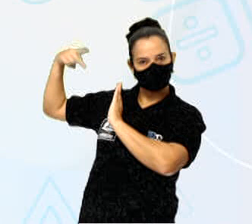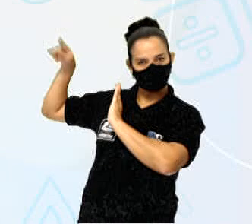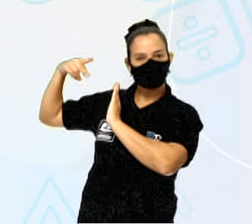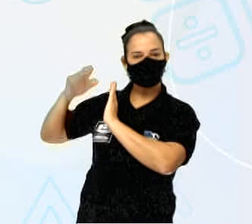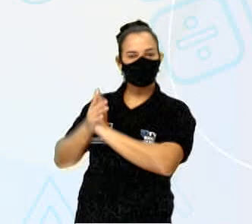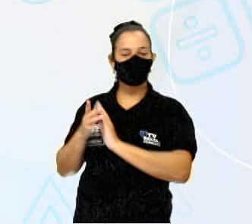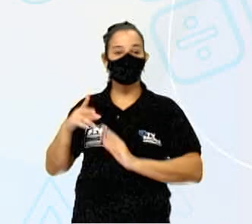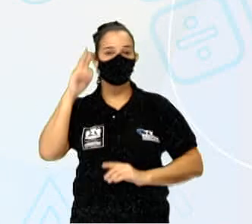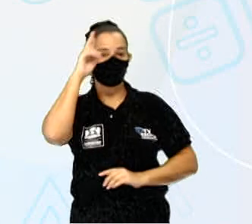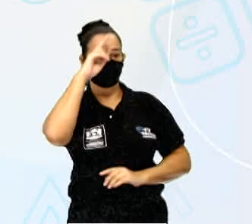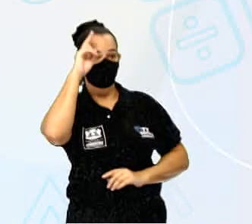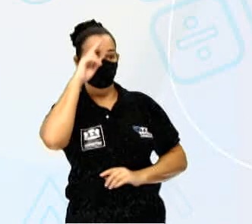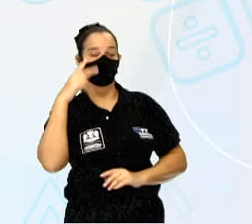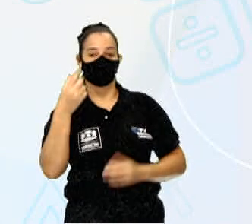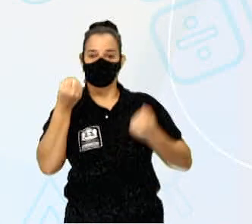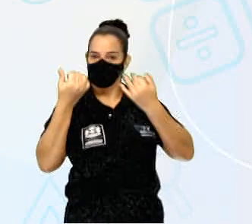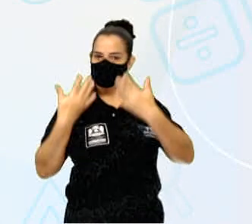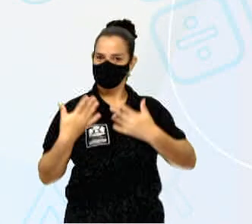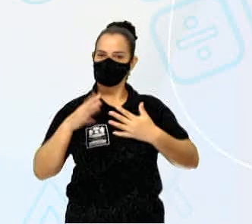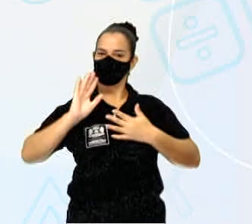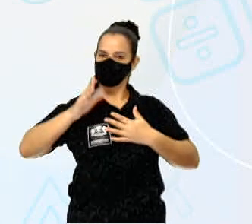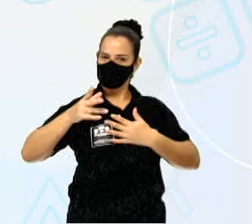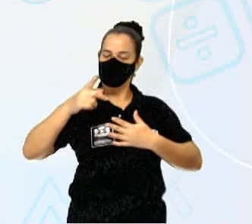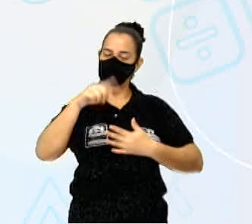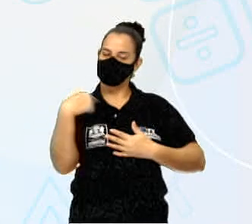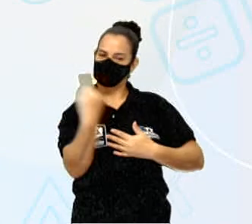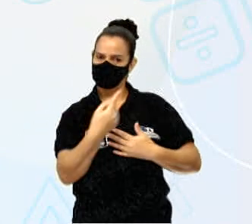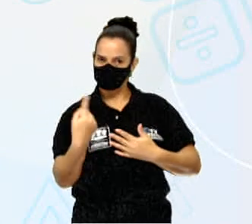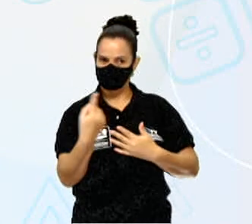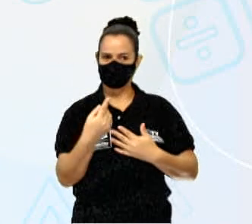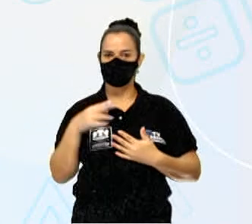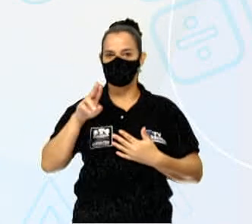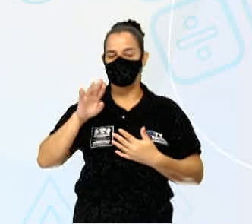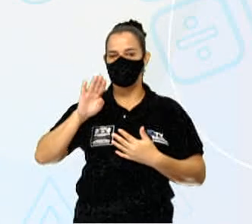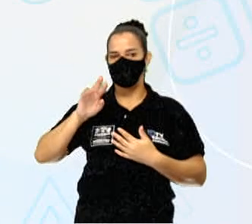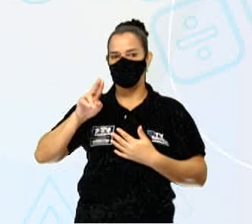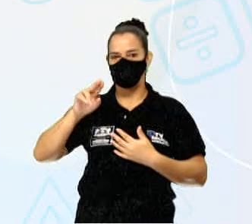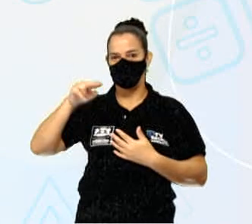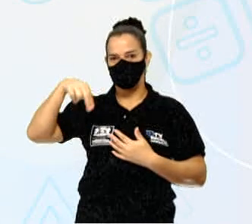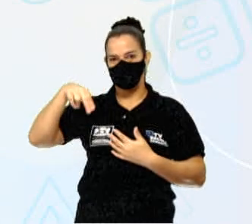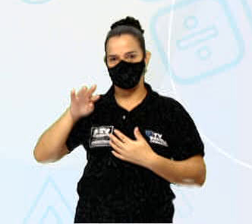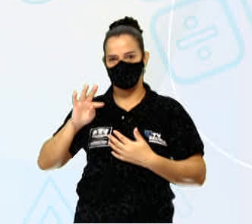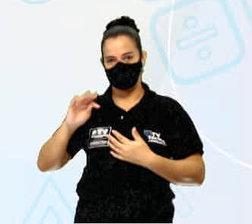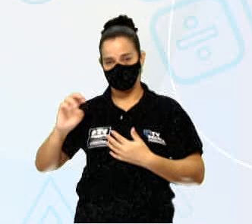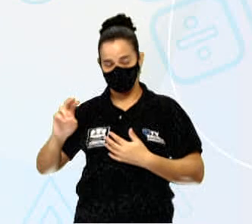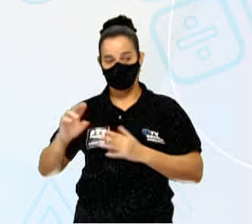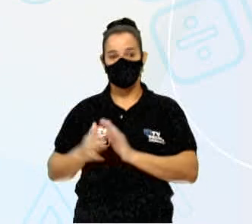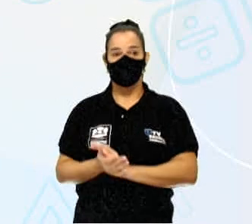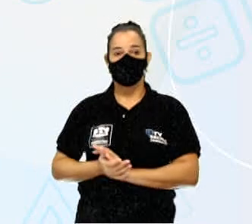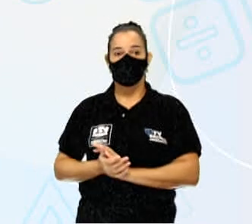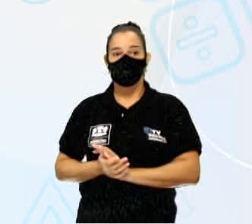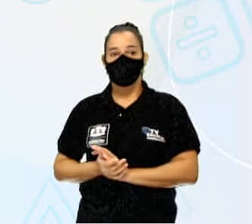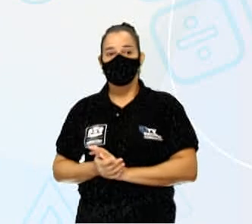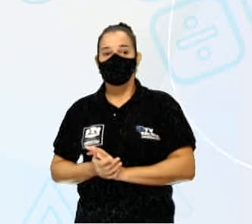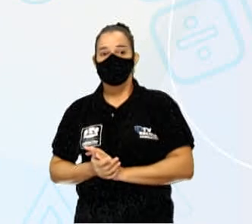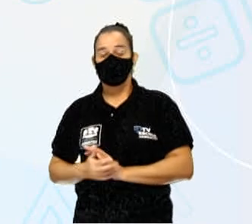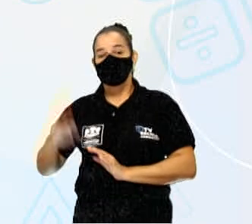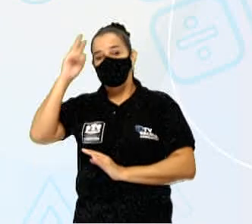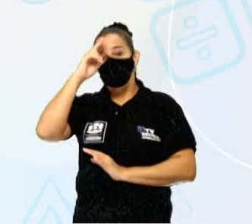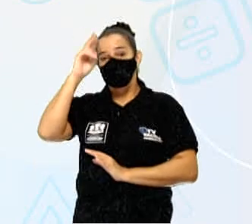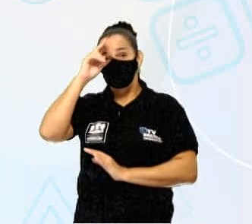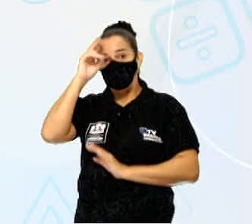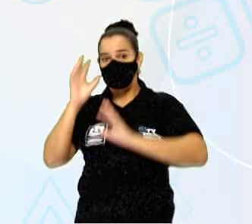para vocês, Umbutu, A Criação do Mundo, O Conto de Bichos da África,